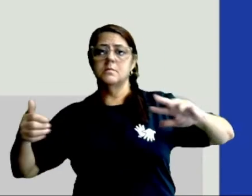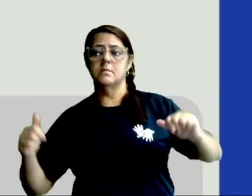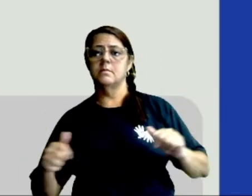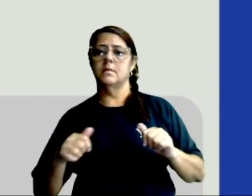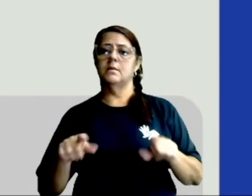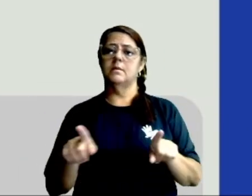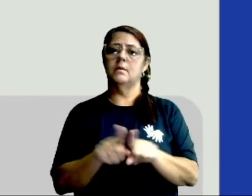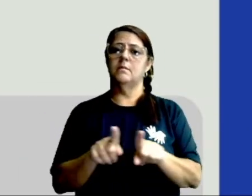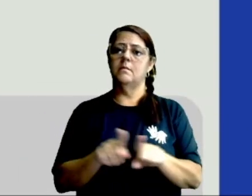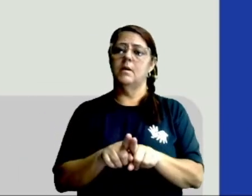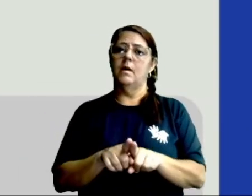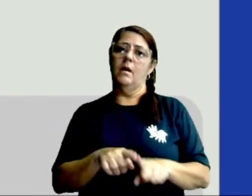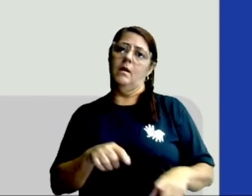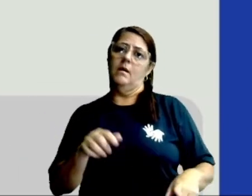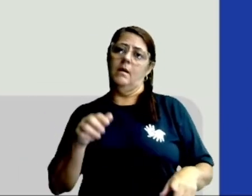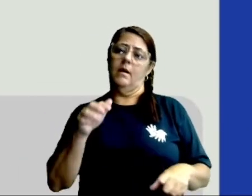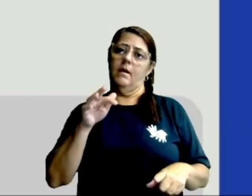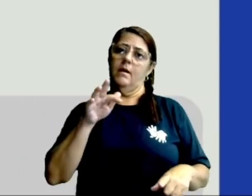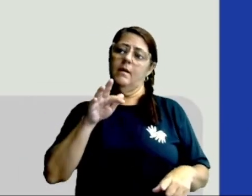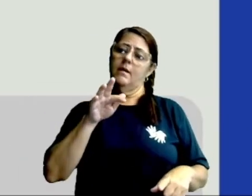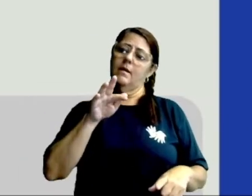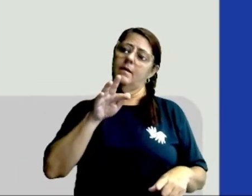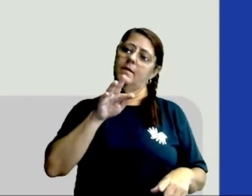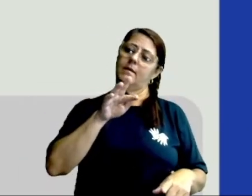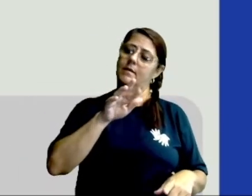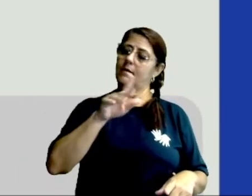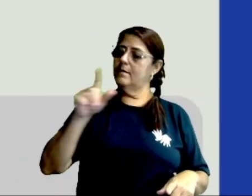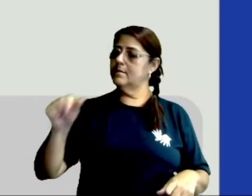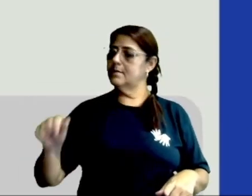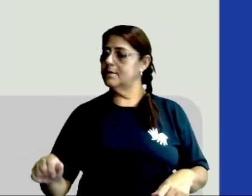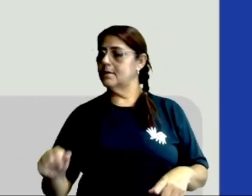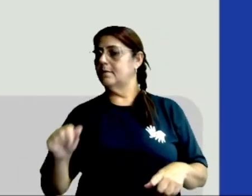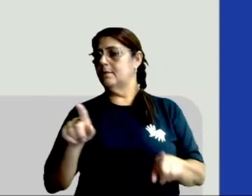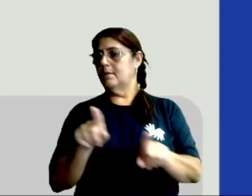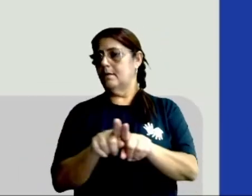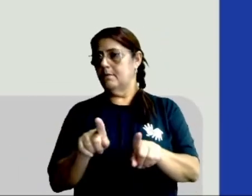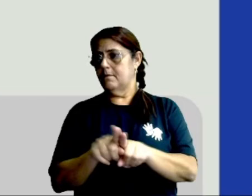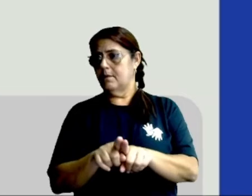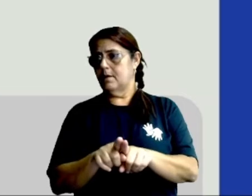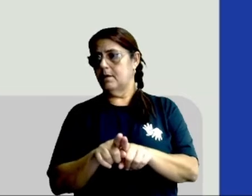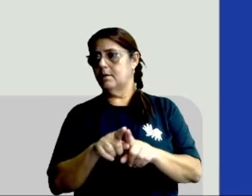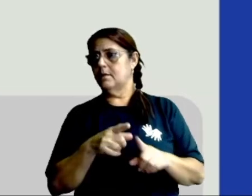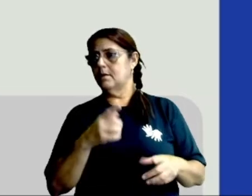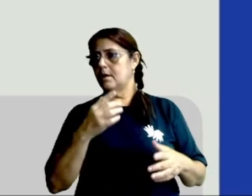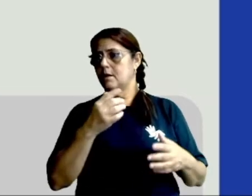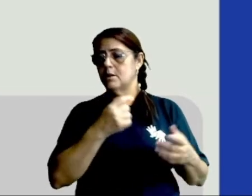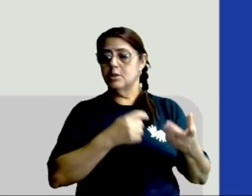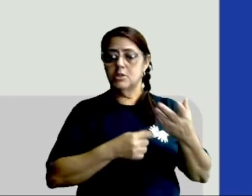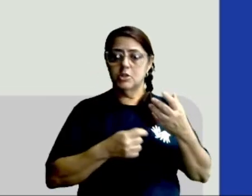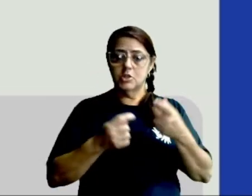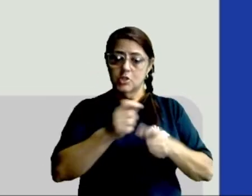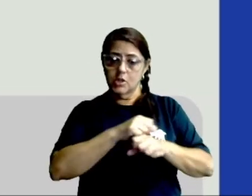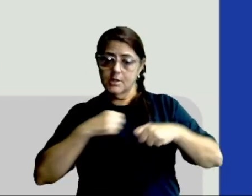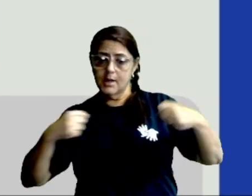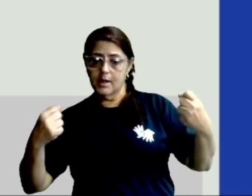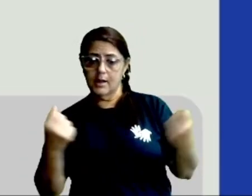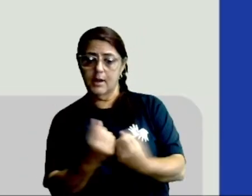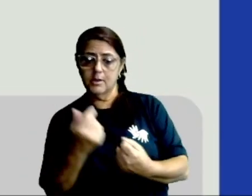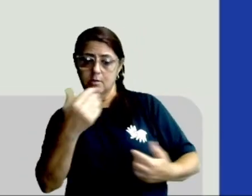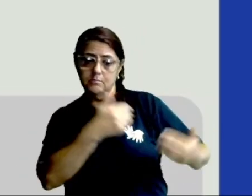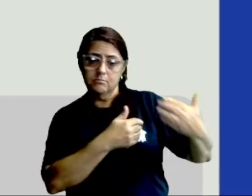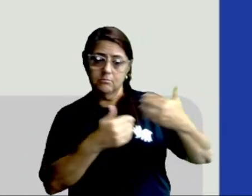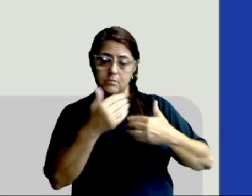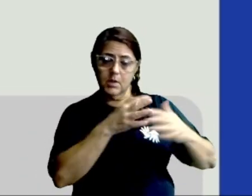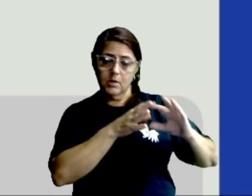fraca industrialização, né? Como o caso de Malta e Chipre. E os ex-países socialistas, né? Que estão aqui no leste europeu, que faziam parte